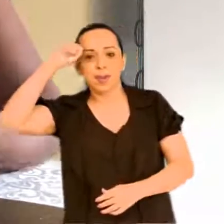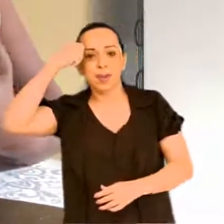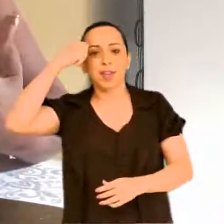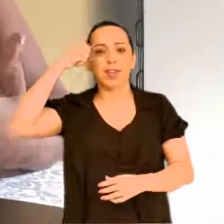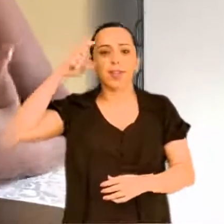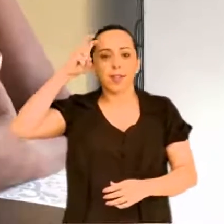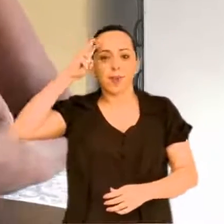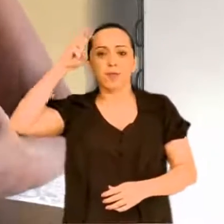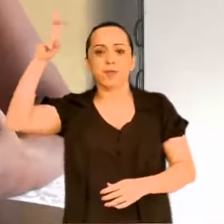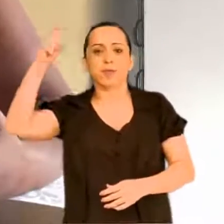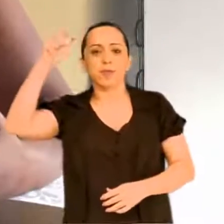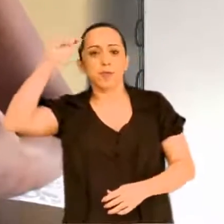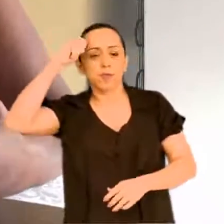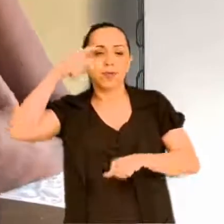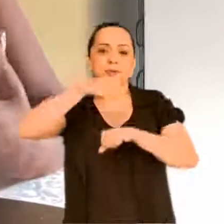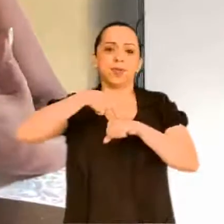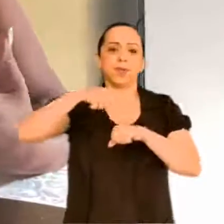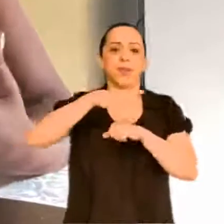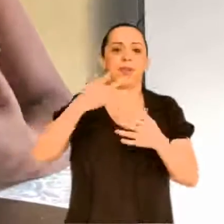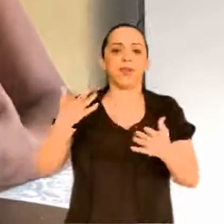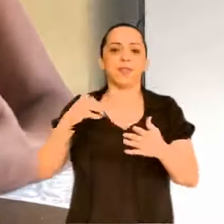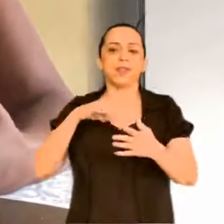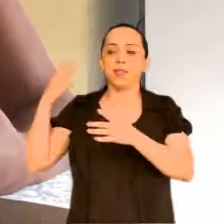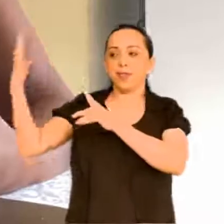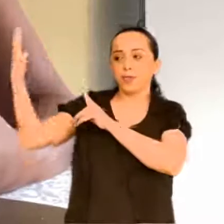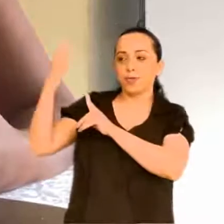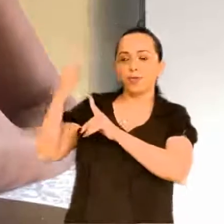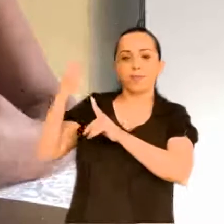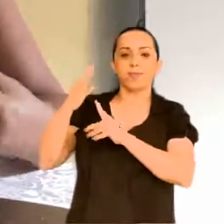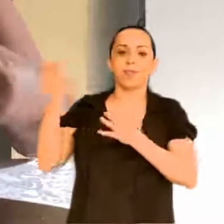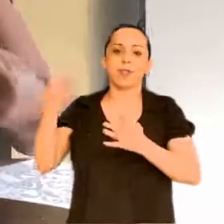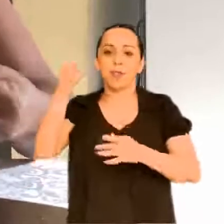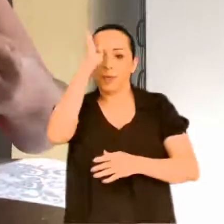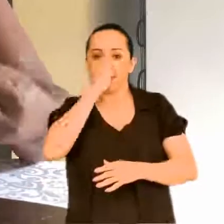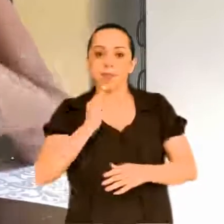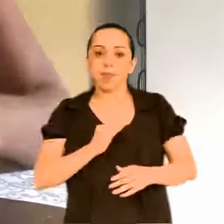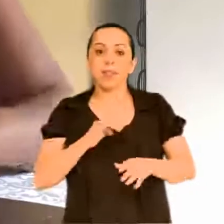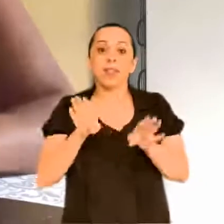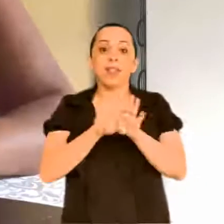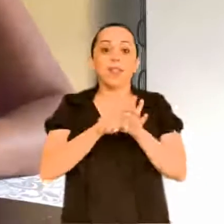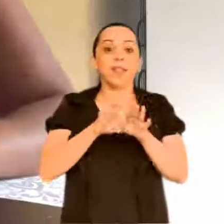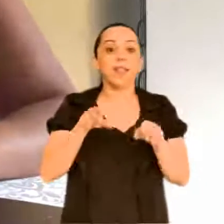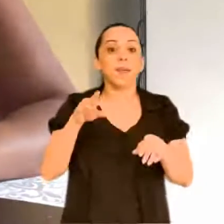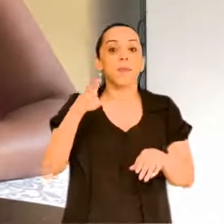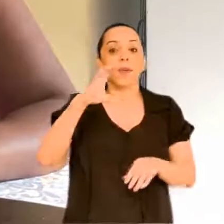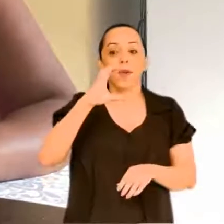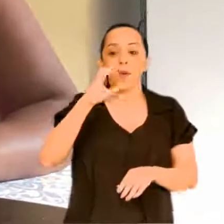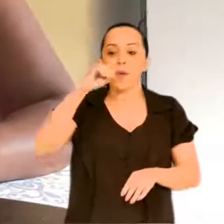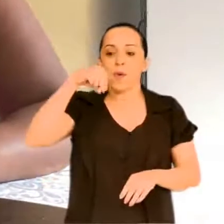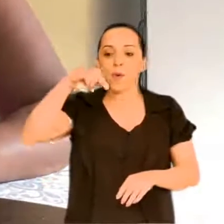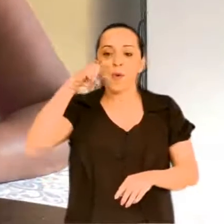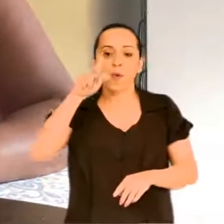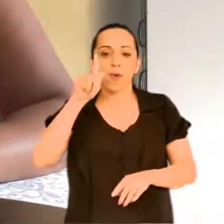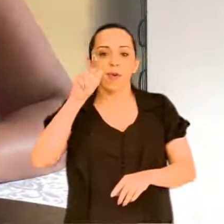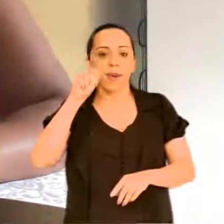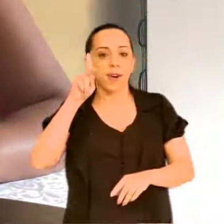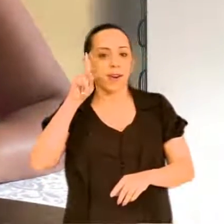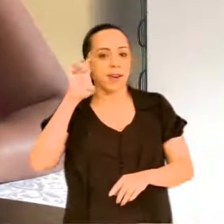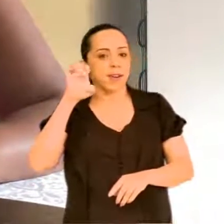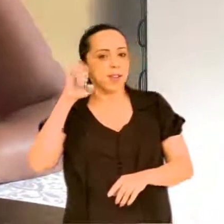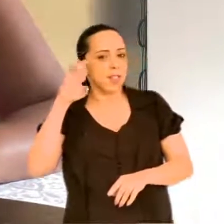da cultura negra, da cultura africana e de toda a herança que o Brasil já recebeu. São os